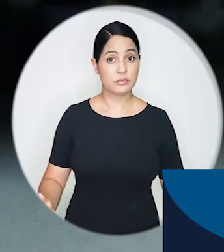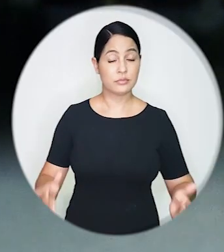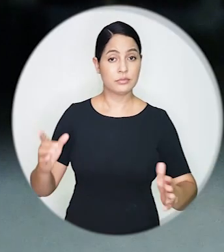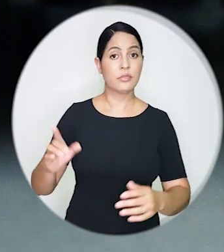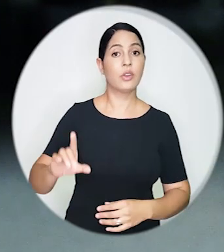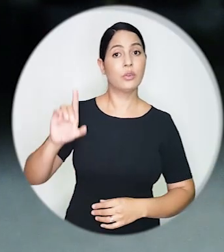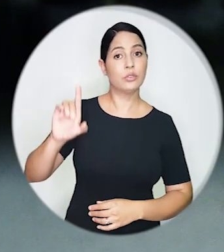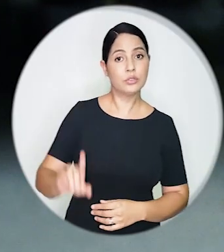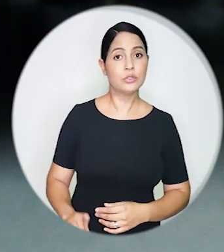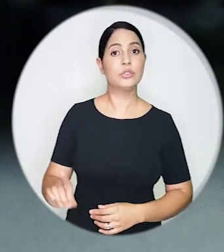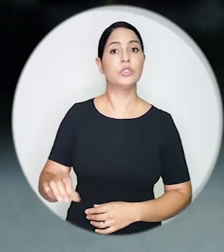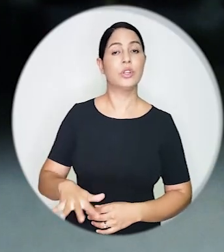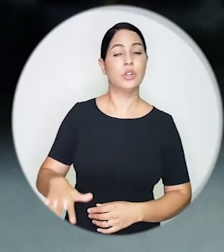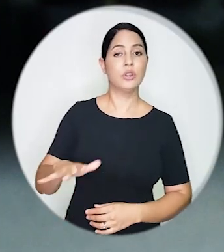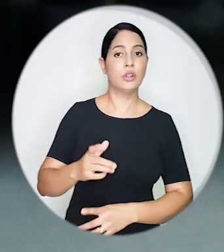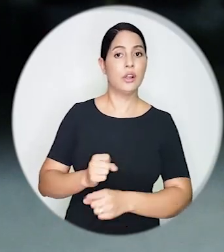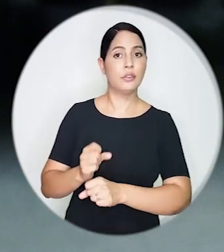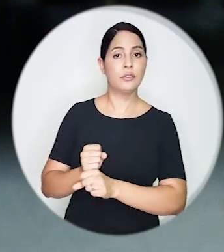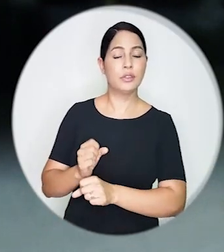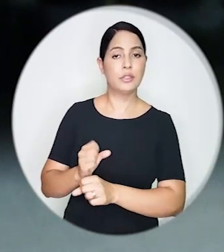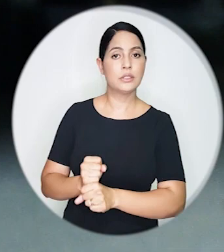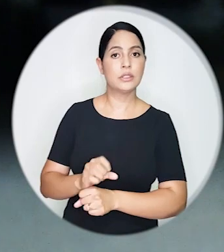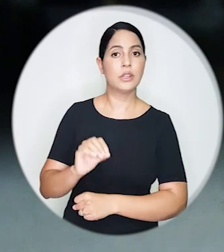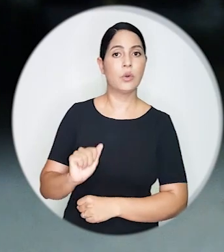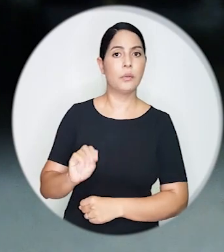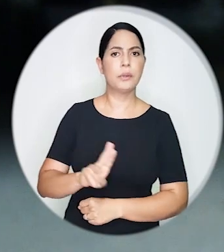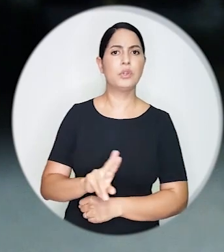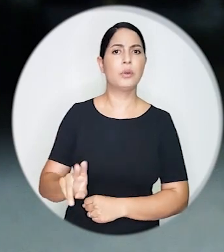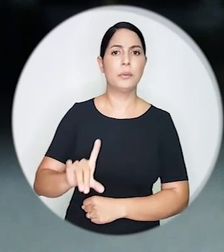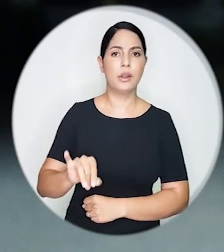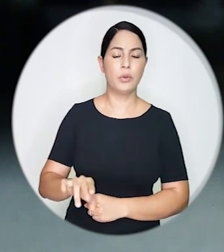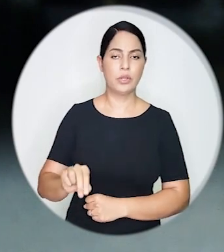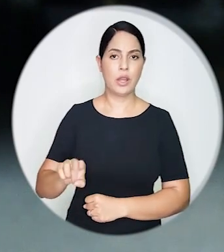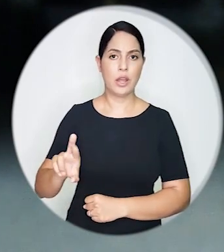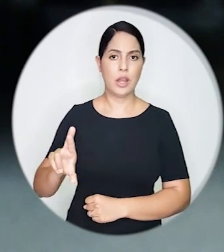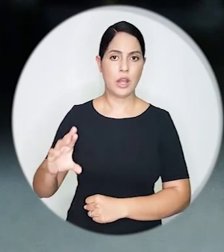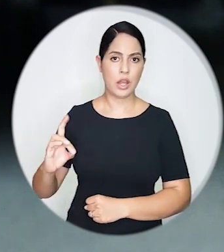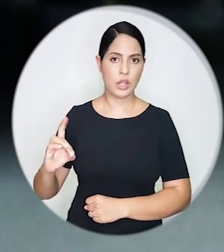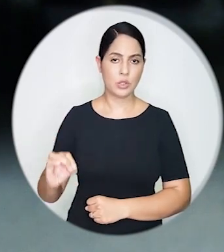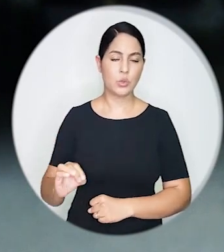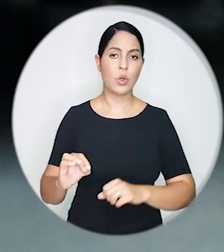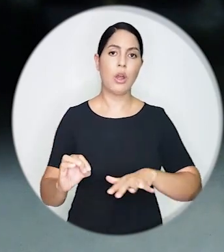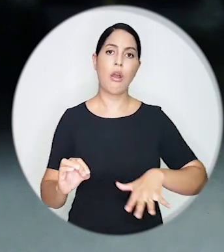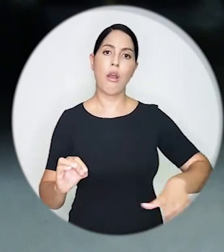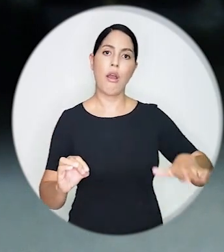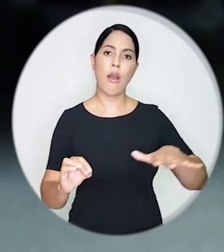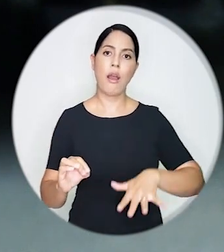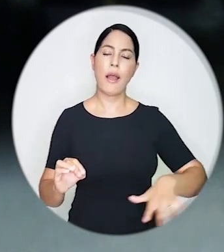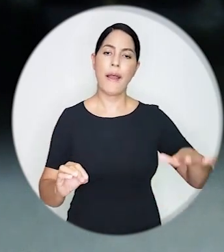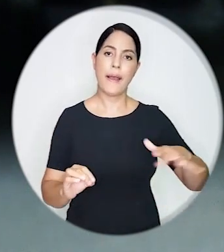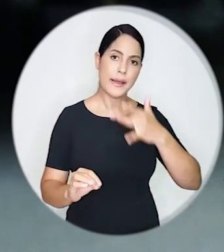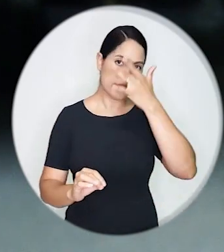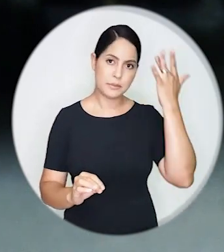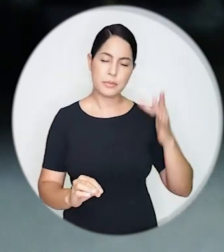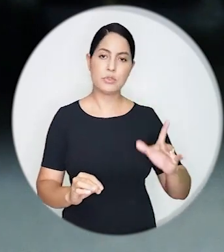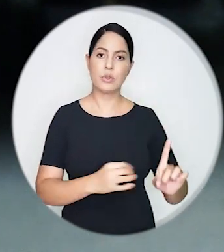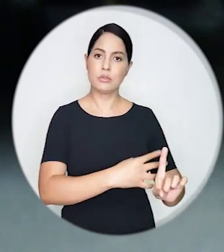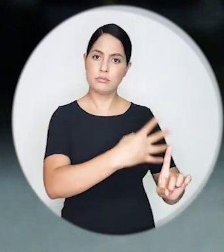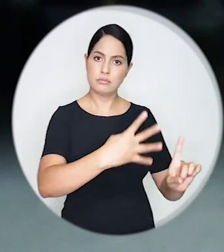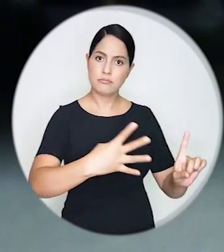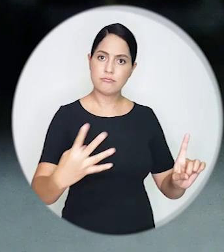O diretor-tesoureiro da OAB Nacional, Leonardo Campos, se reuniu com entidades que atuam em defesa dos direitos das